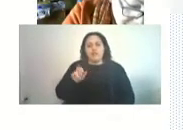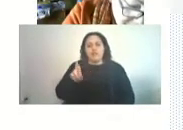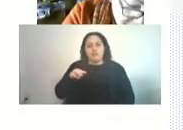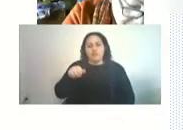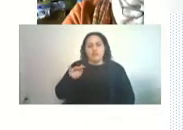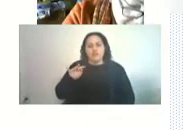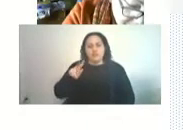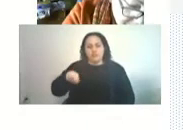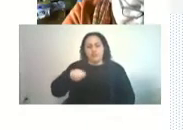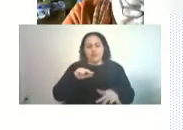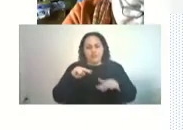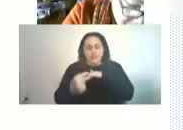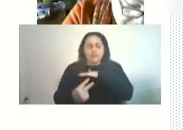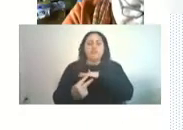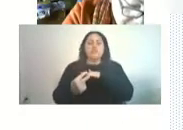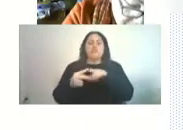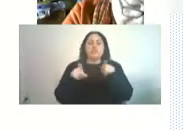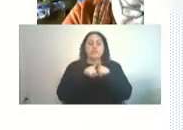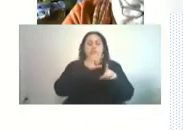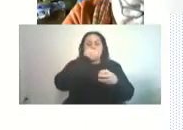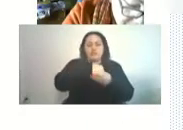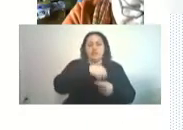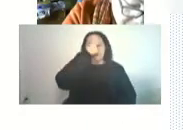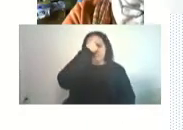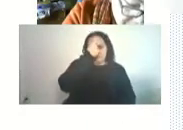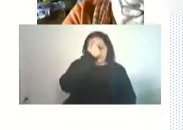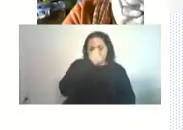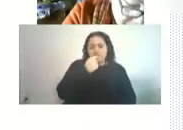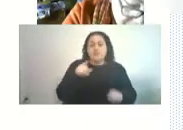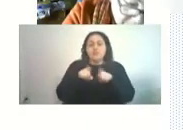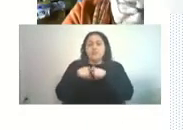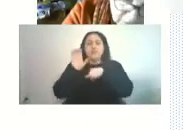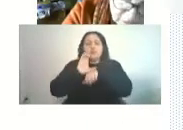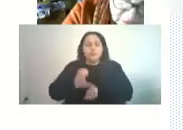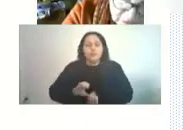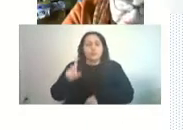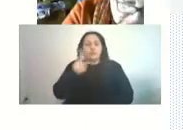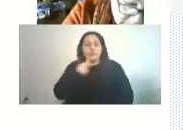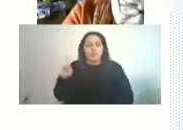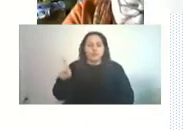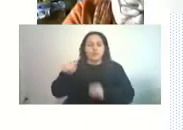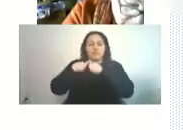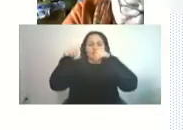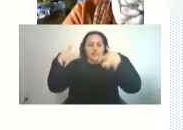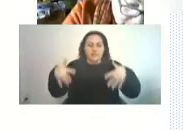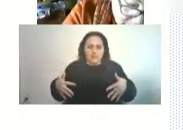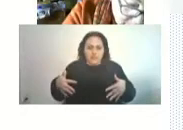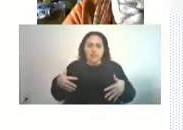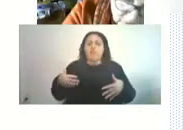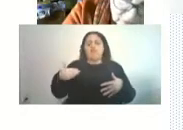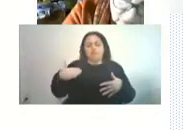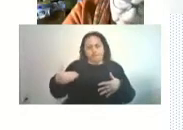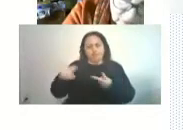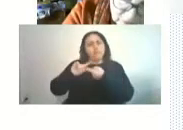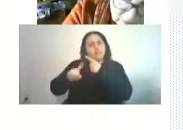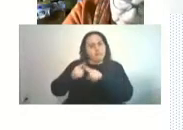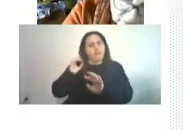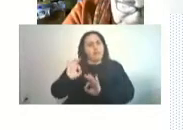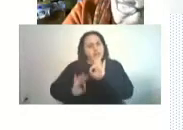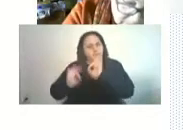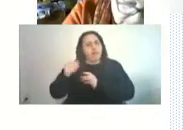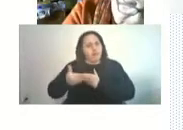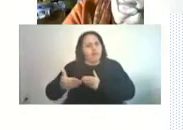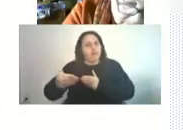curso de formação docente em extensão, que ainda está sendo, né, articulado aí,